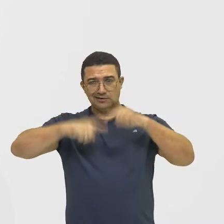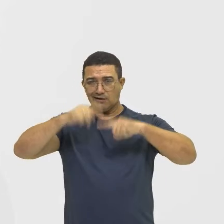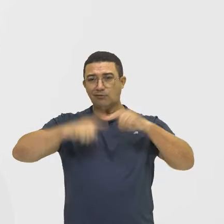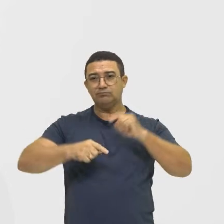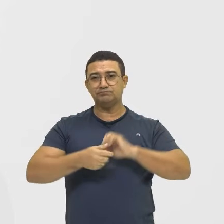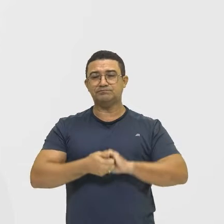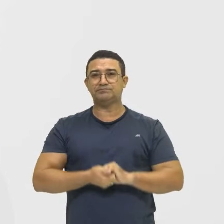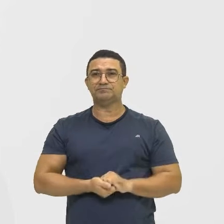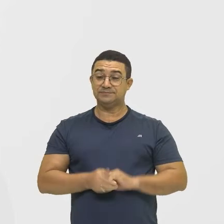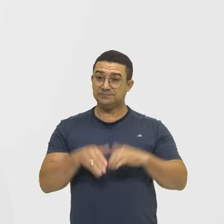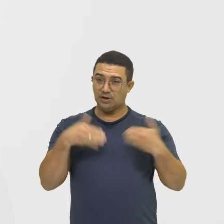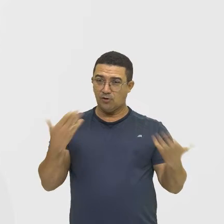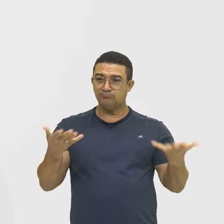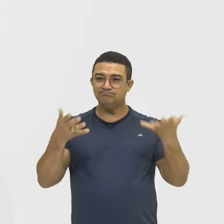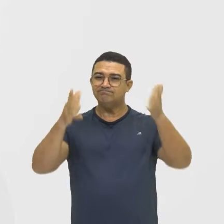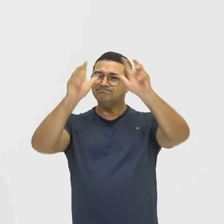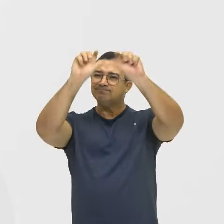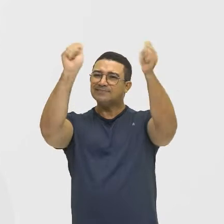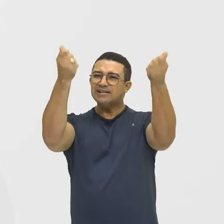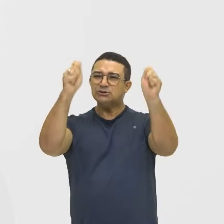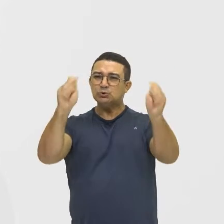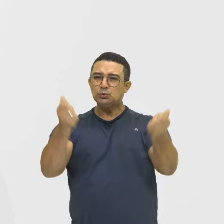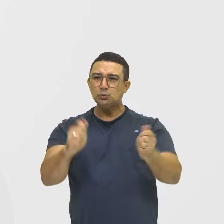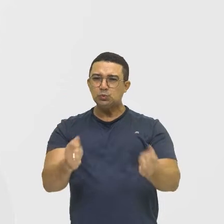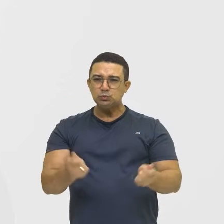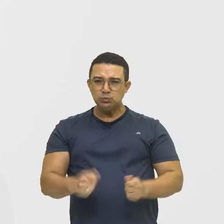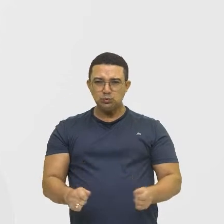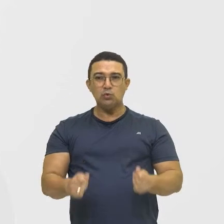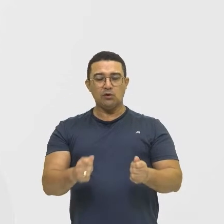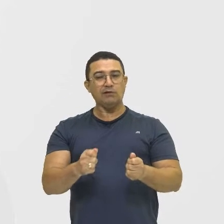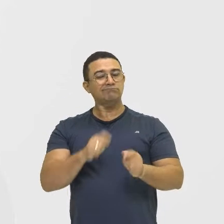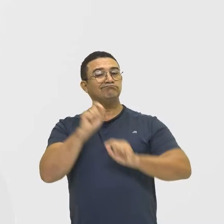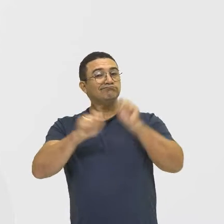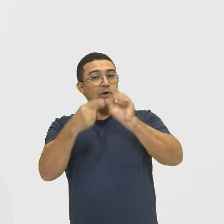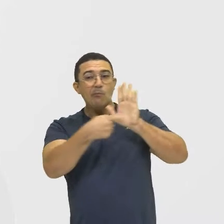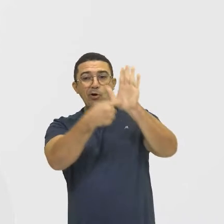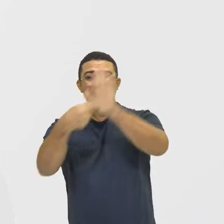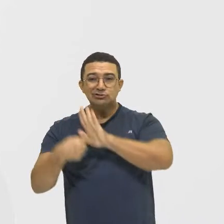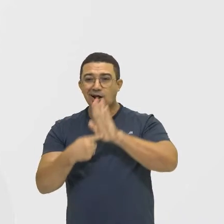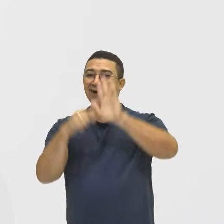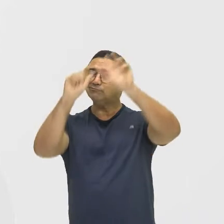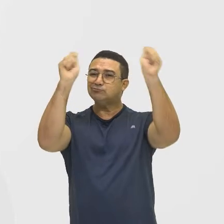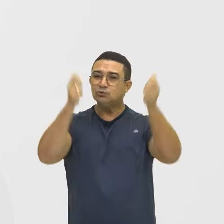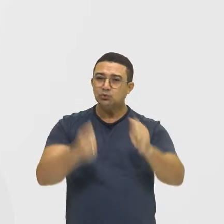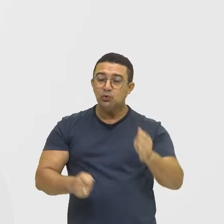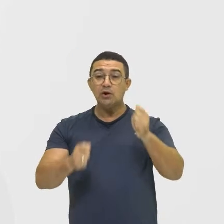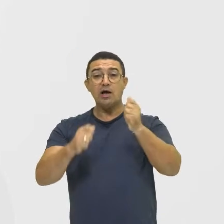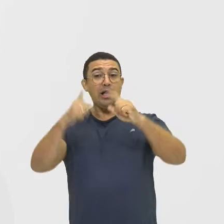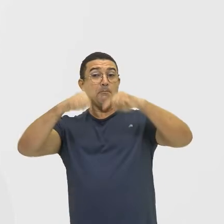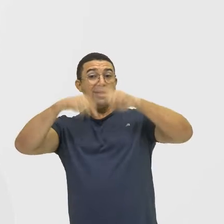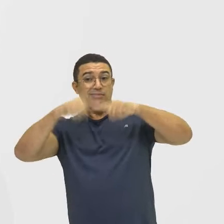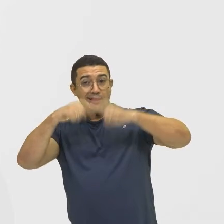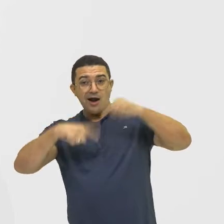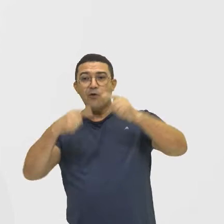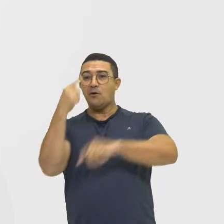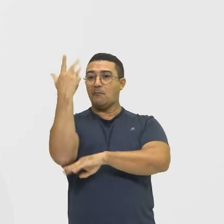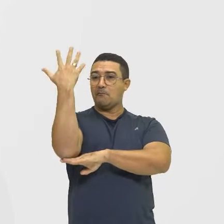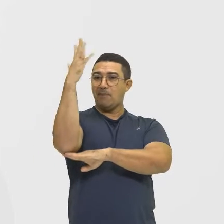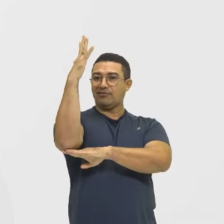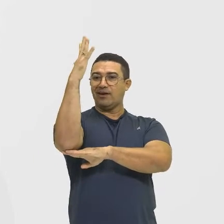Então a escultura, né, o homem da pré-história também se expressava por meio das esculturas em madeiras, ossos e